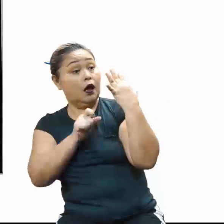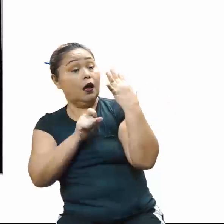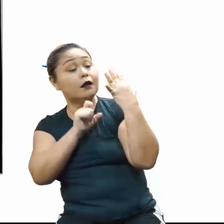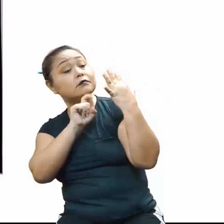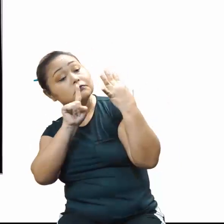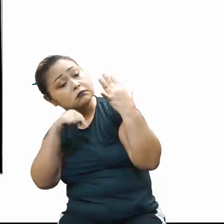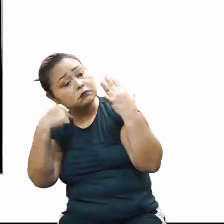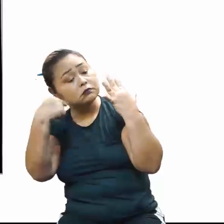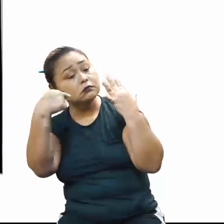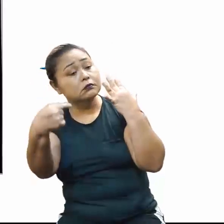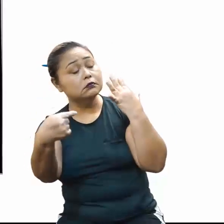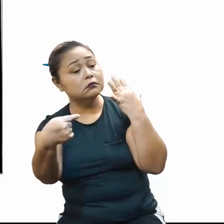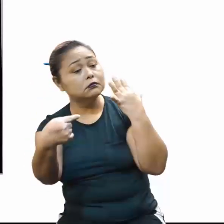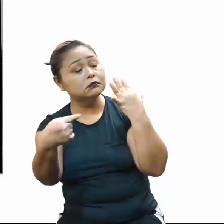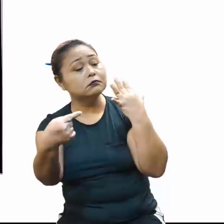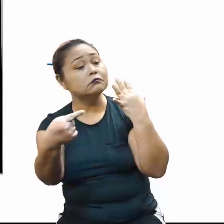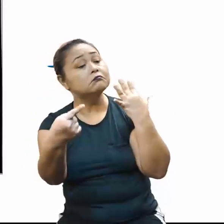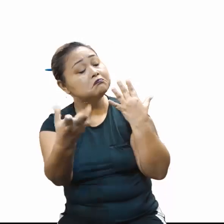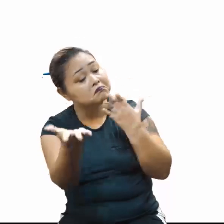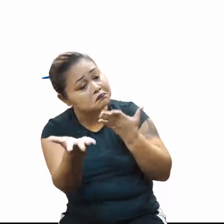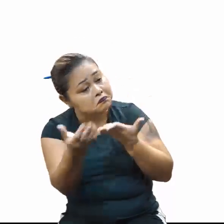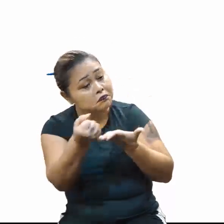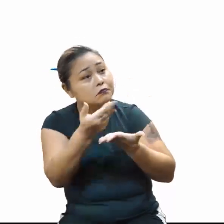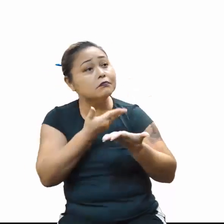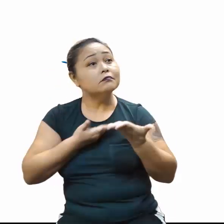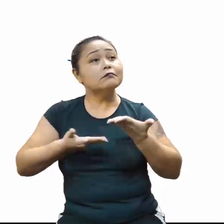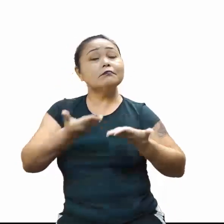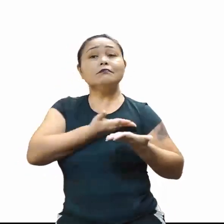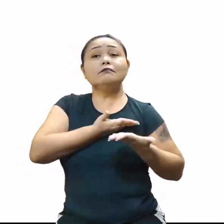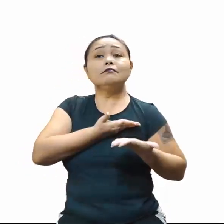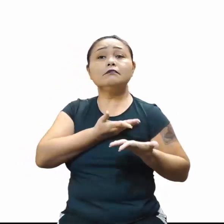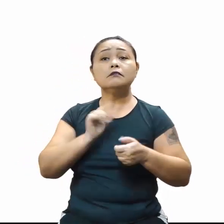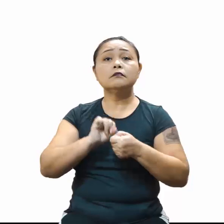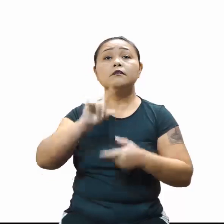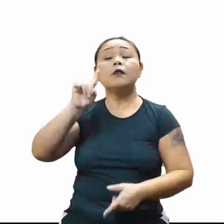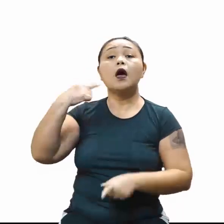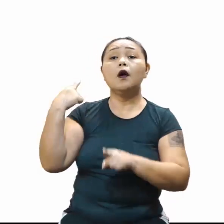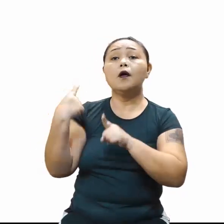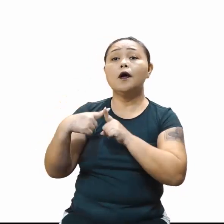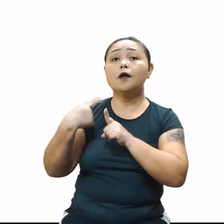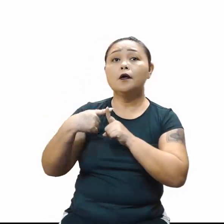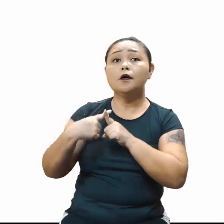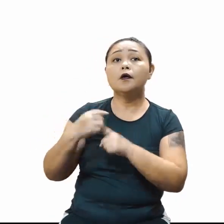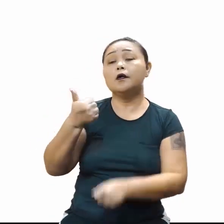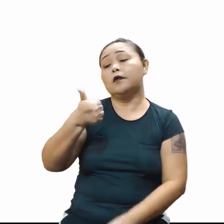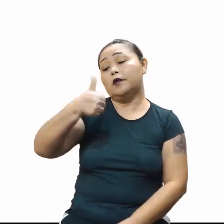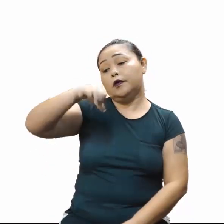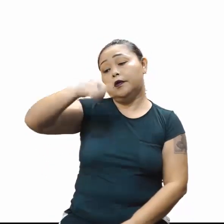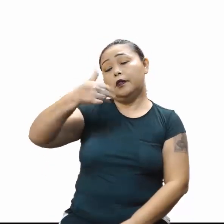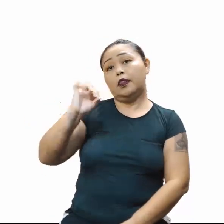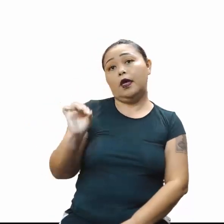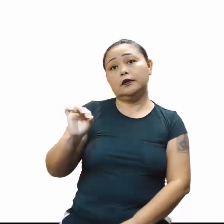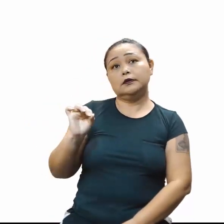depois se tornam seus aliados. Porque em 1910,